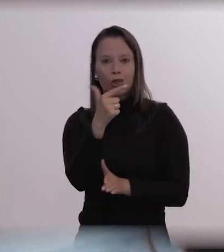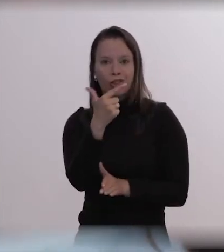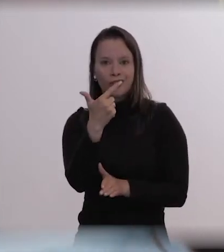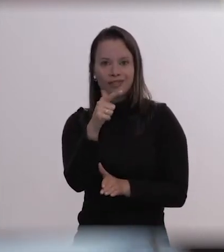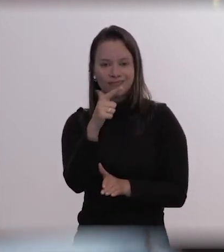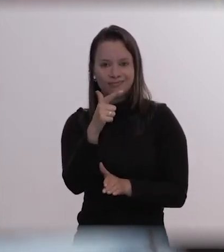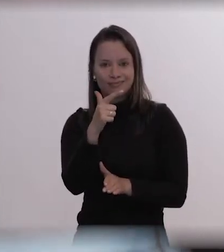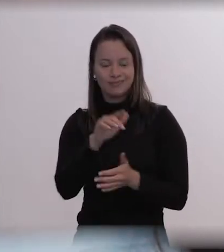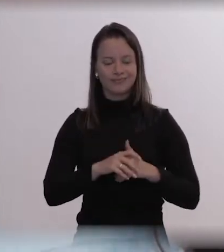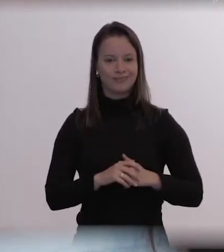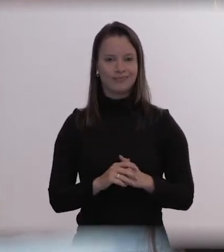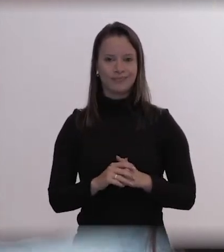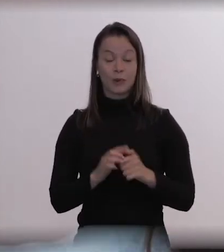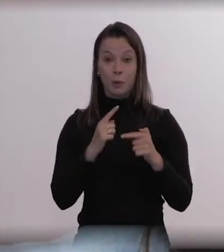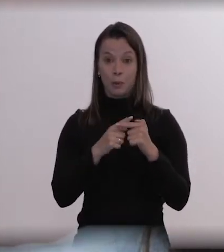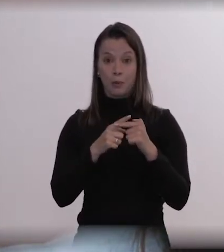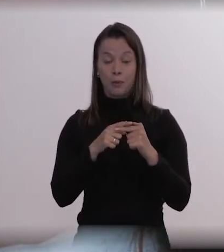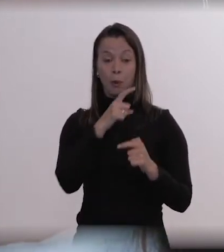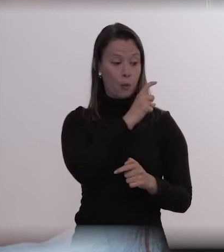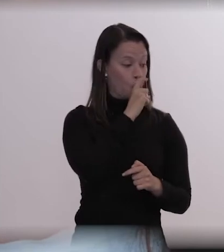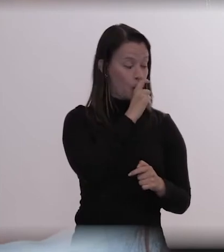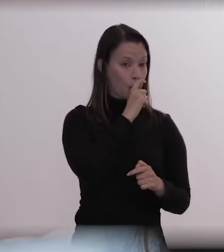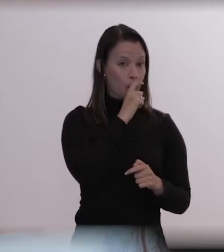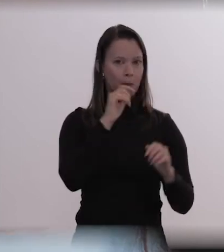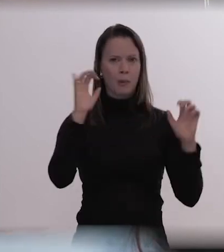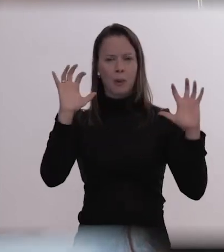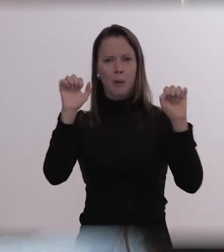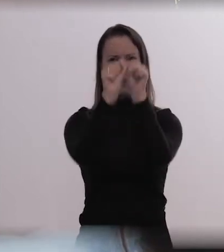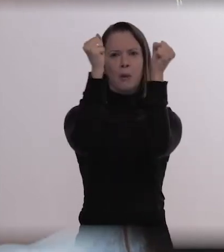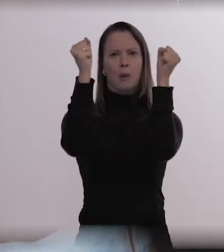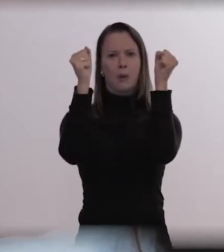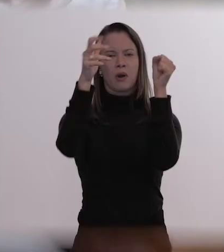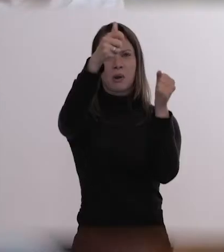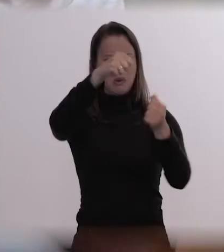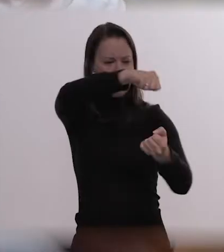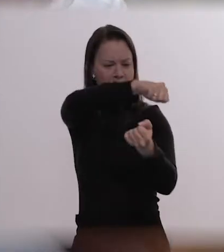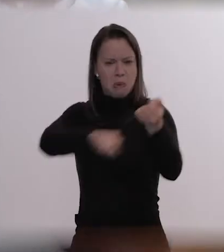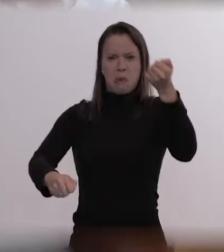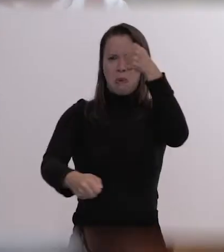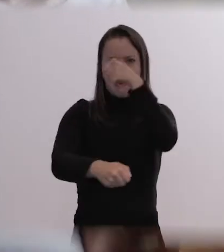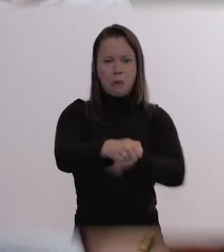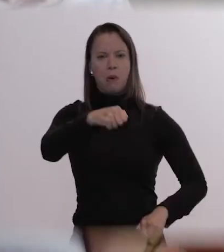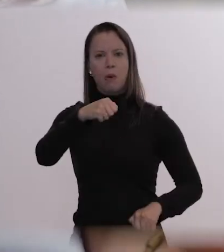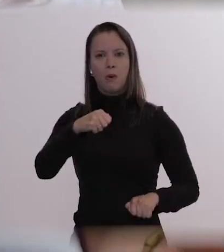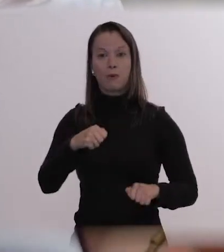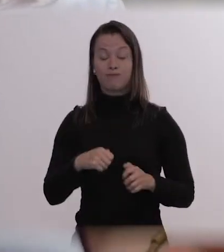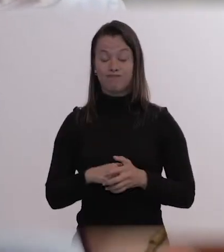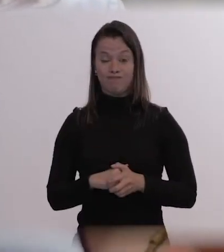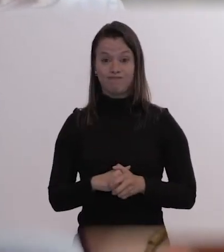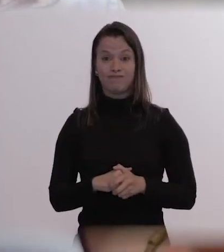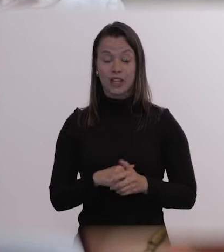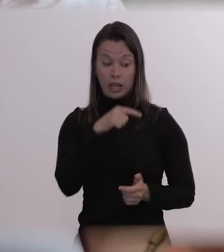do paciente, porque ele quebrou aquilo e se cortou. Só que ele sabe, porque ele